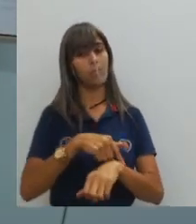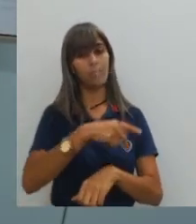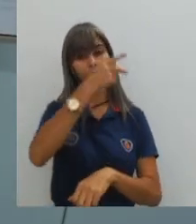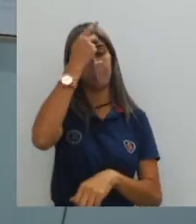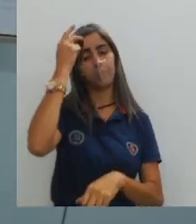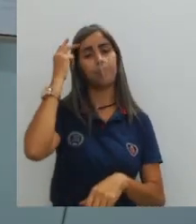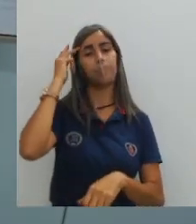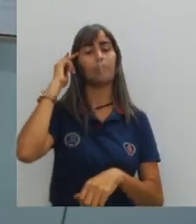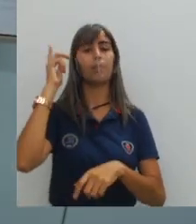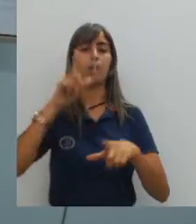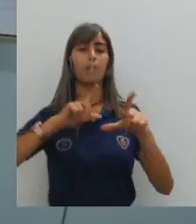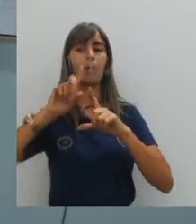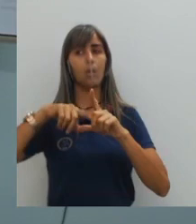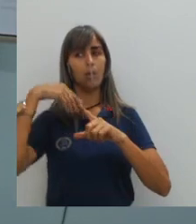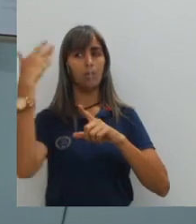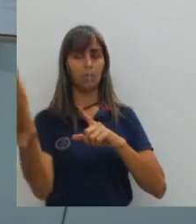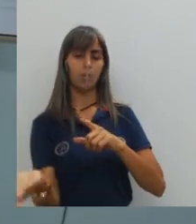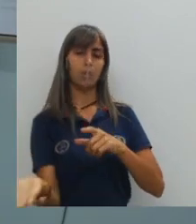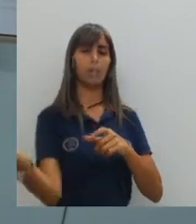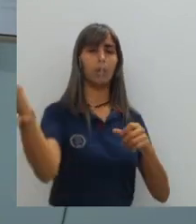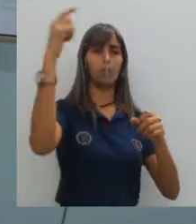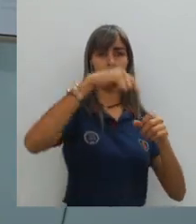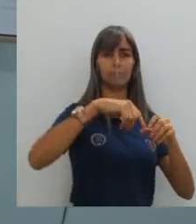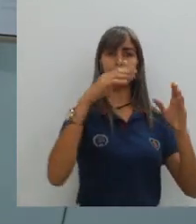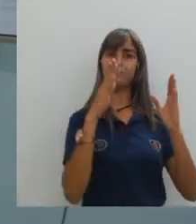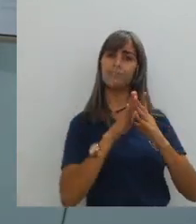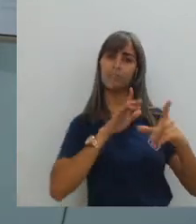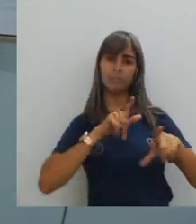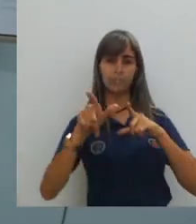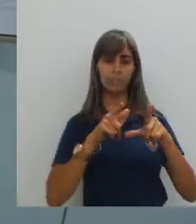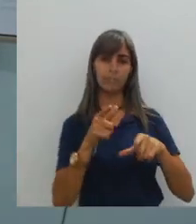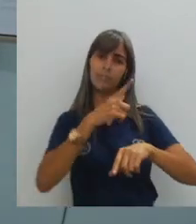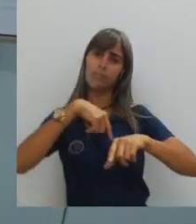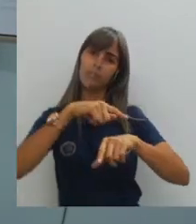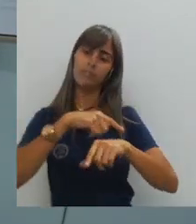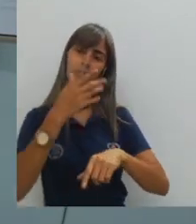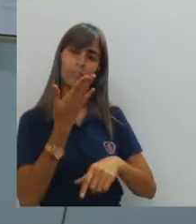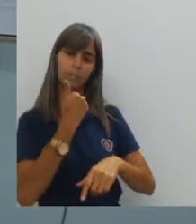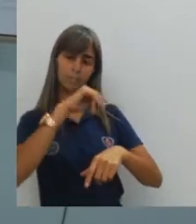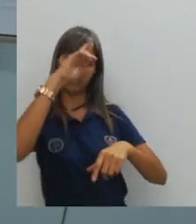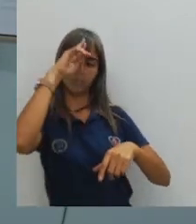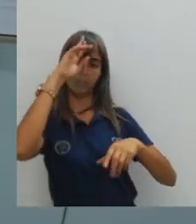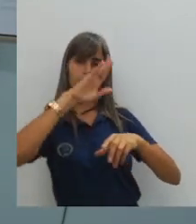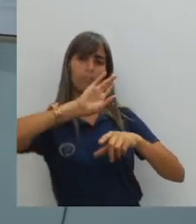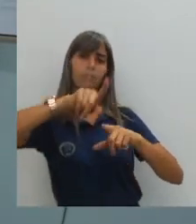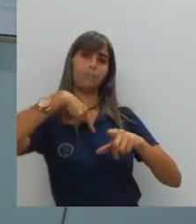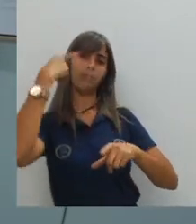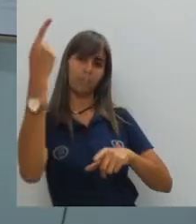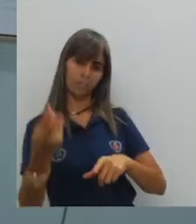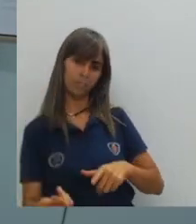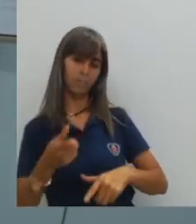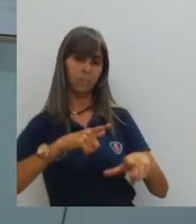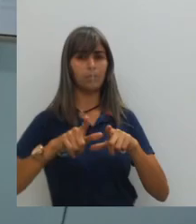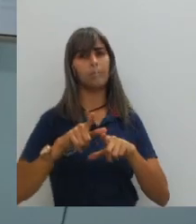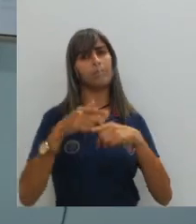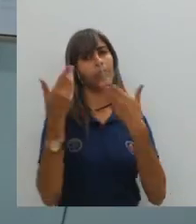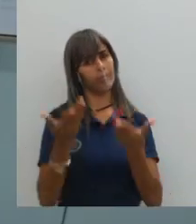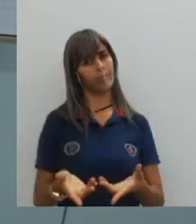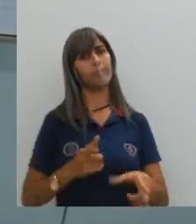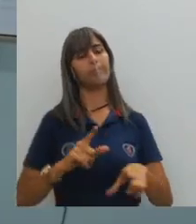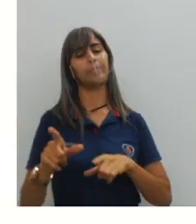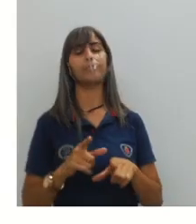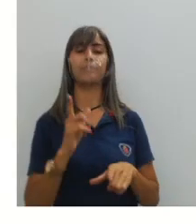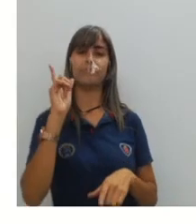pessoa trabalha fora, que ela leva trabalho para casa, que ela trabalha na hora do almoço, que ela se estende aí após o turno de trabalho, é trabalho?